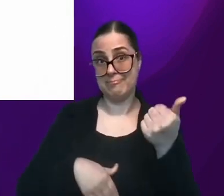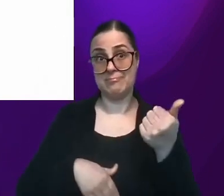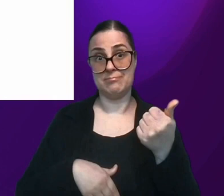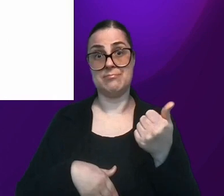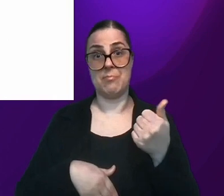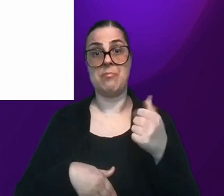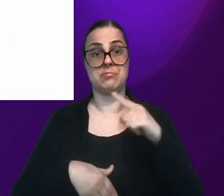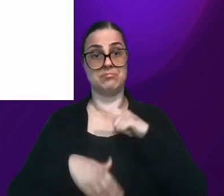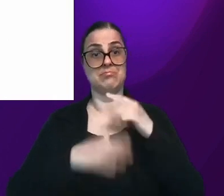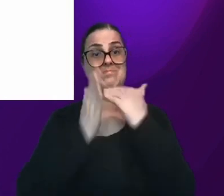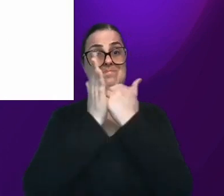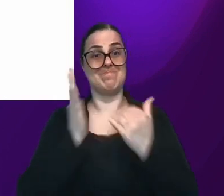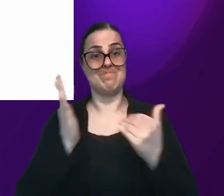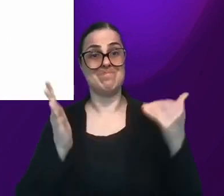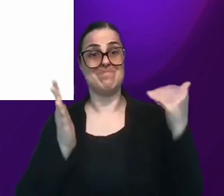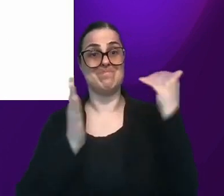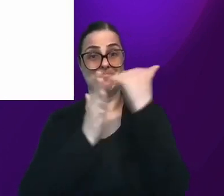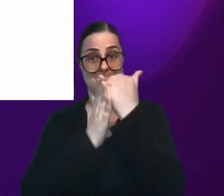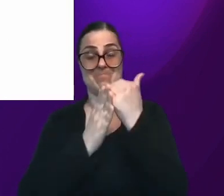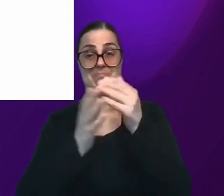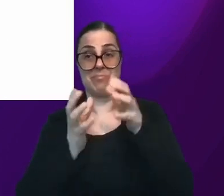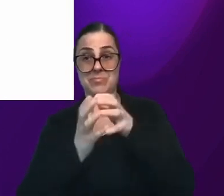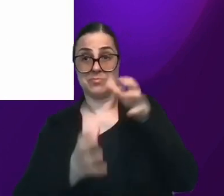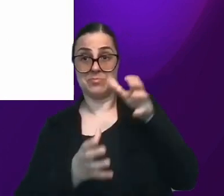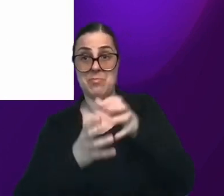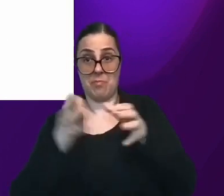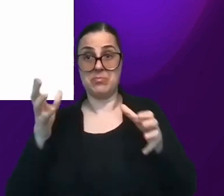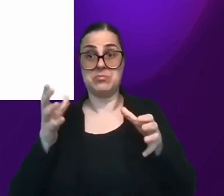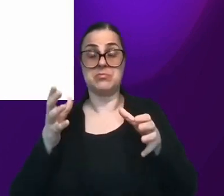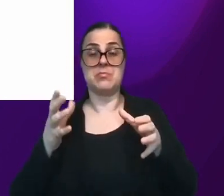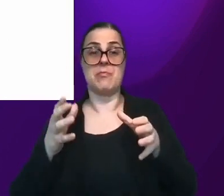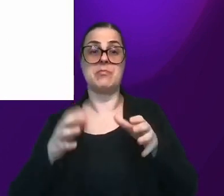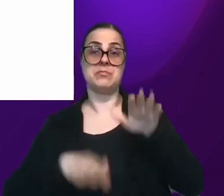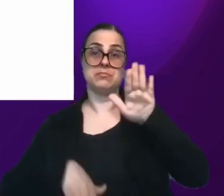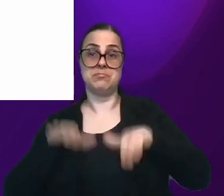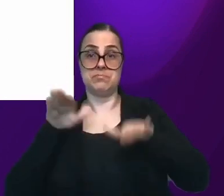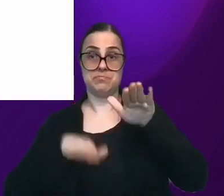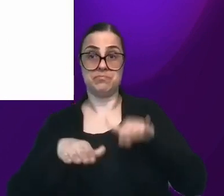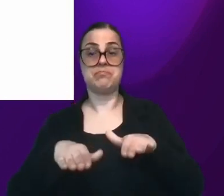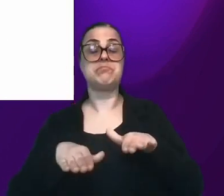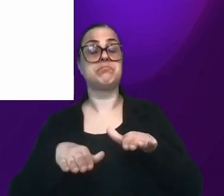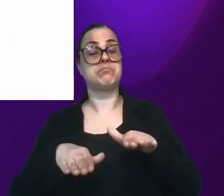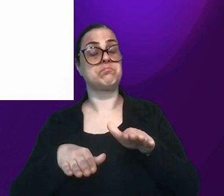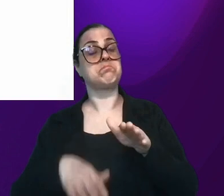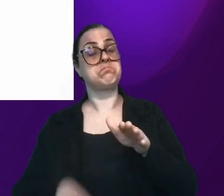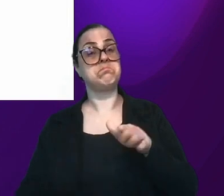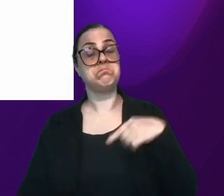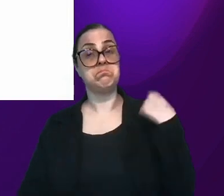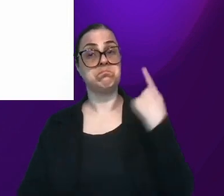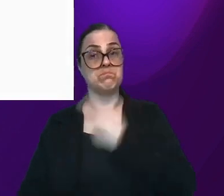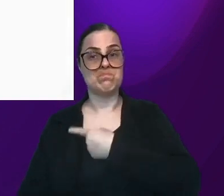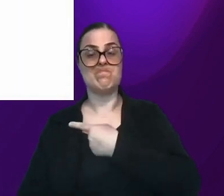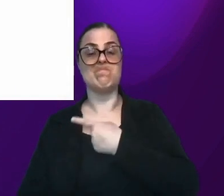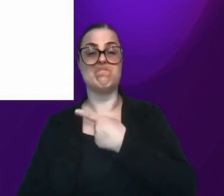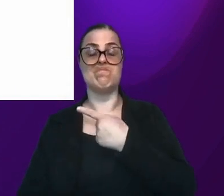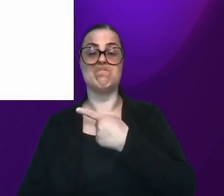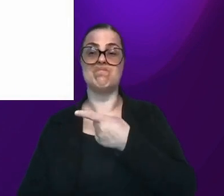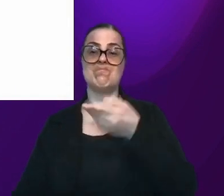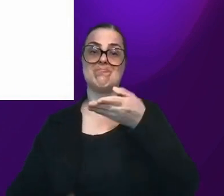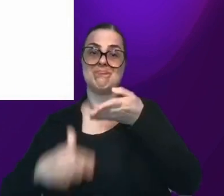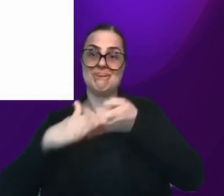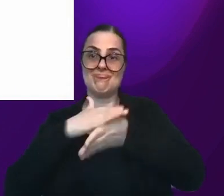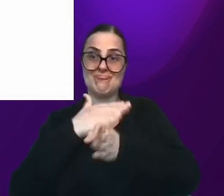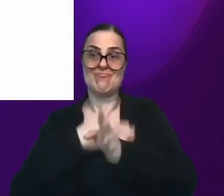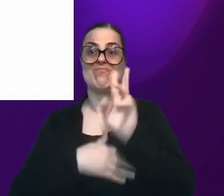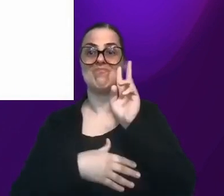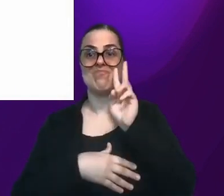uma situação na qual a gente frequentemente se depara no paciente de terapia